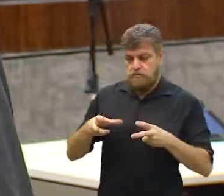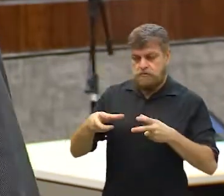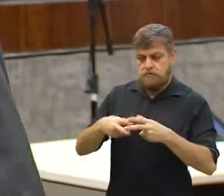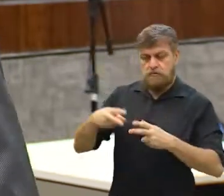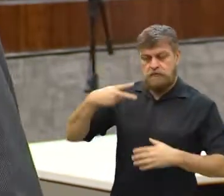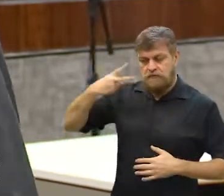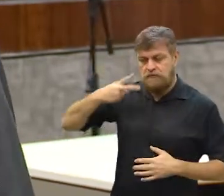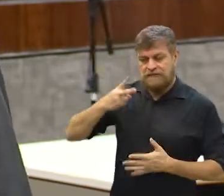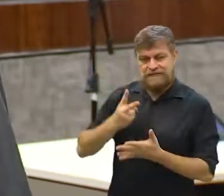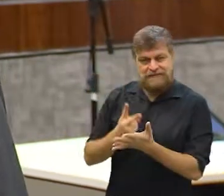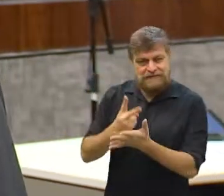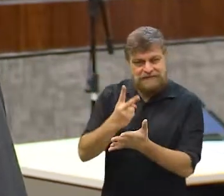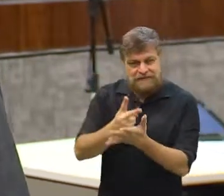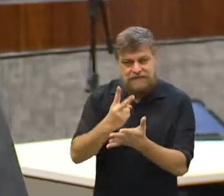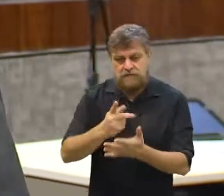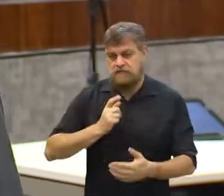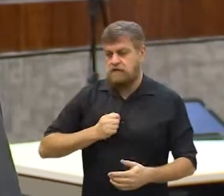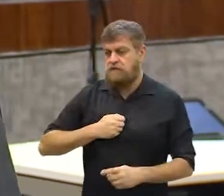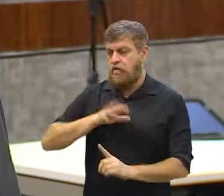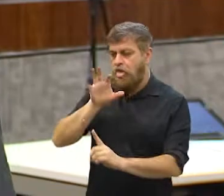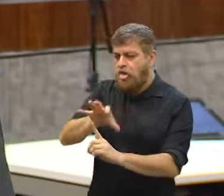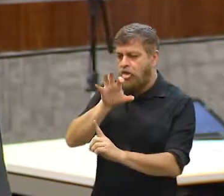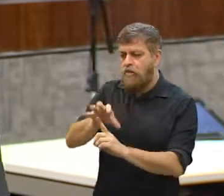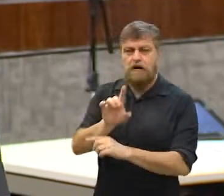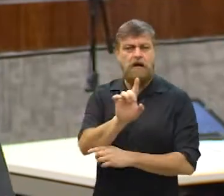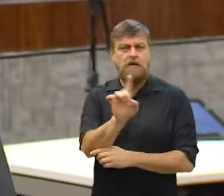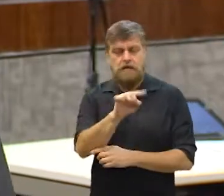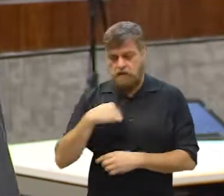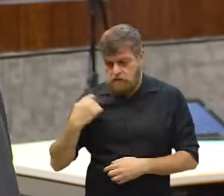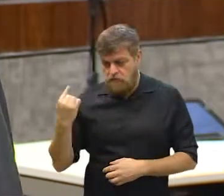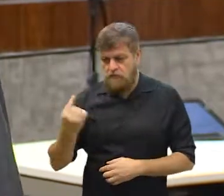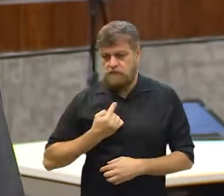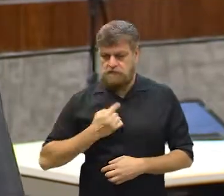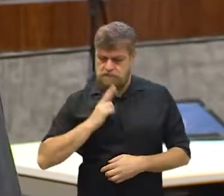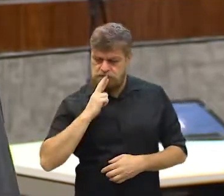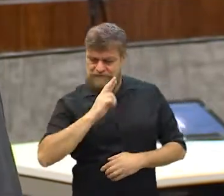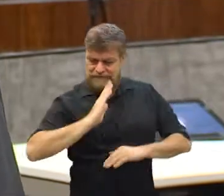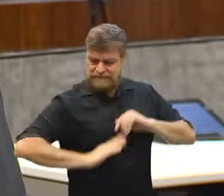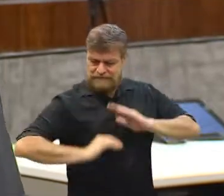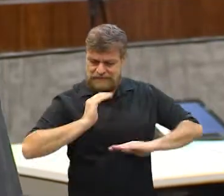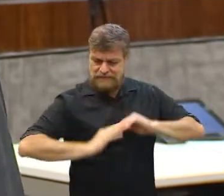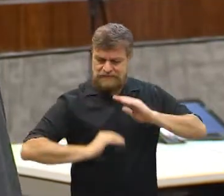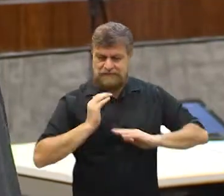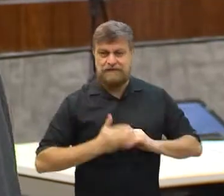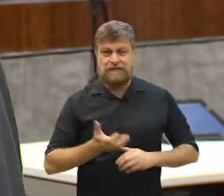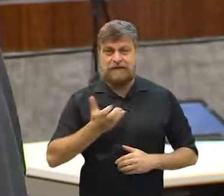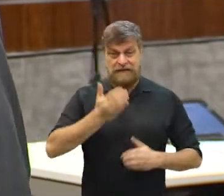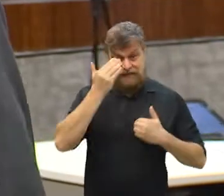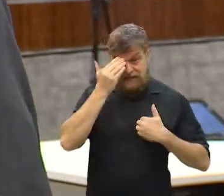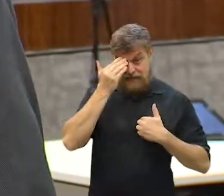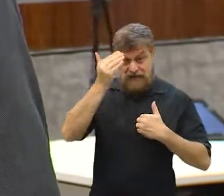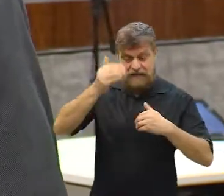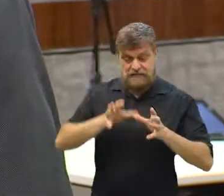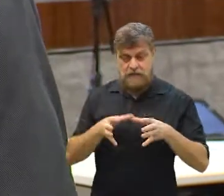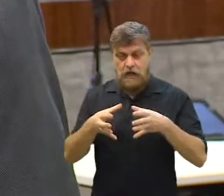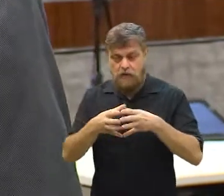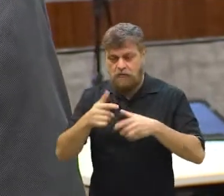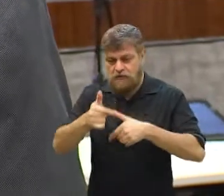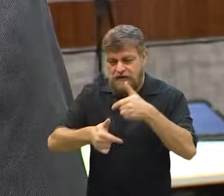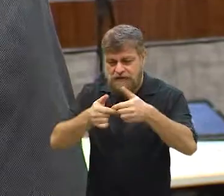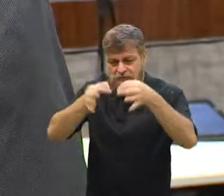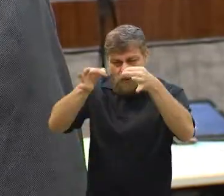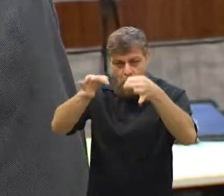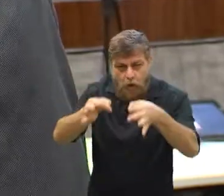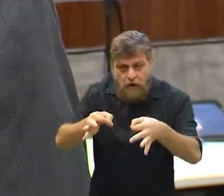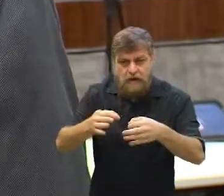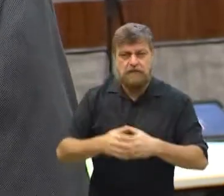é sempre estava em dia ou não precisava ser muito cobrado pela presidência sempre então agradecer comprometimento da equipe que